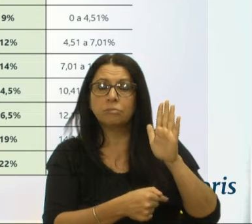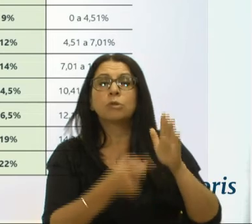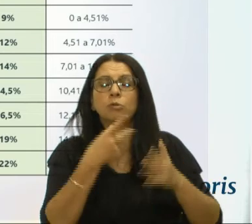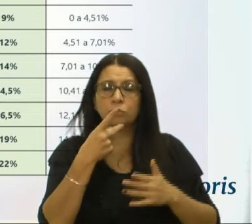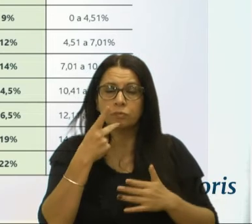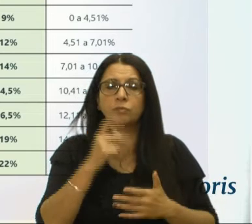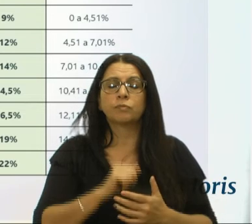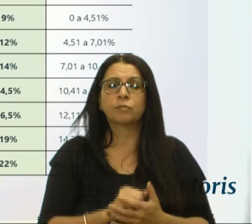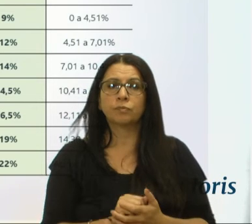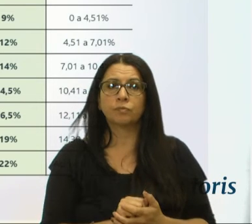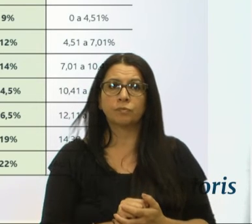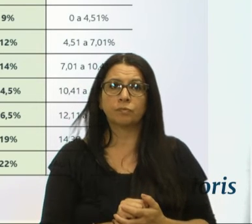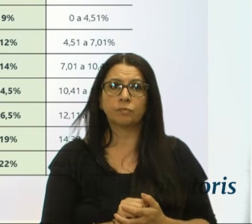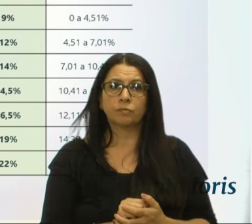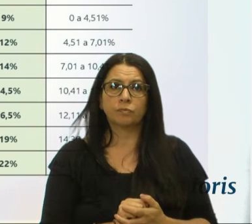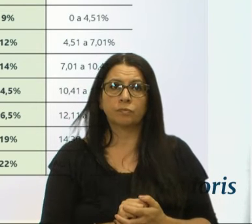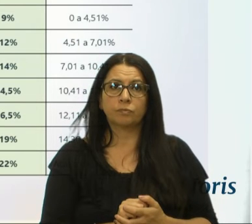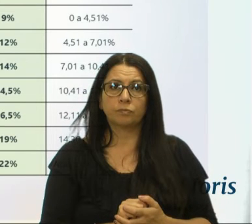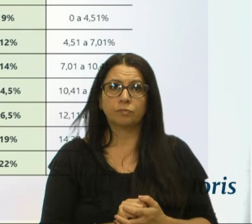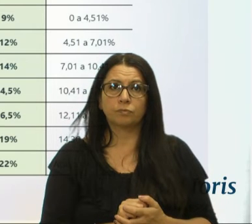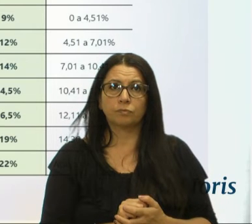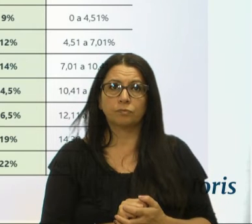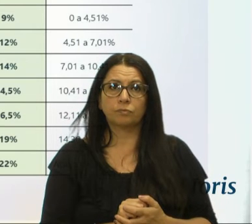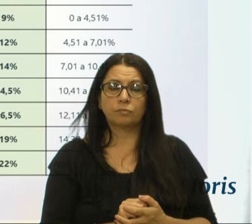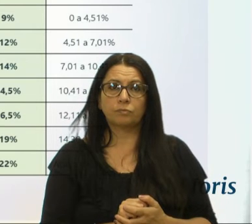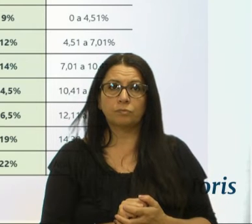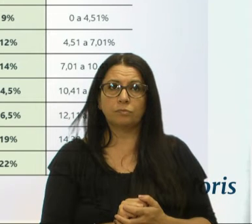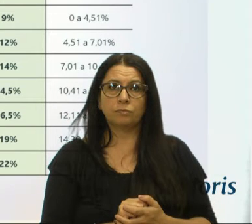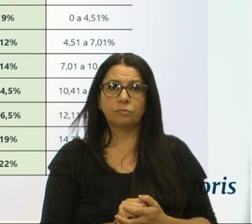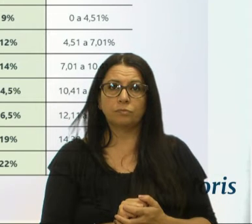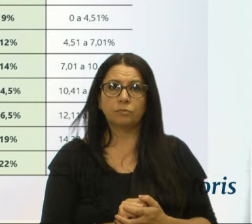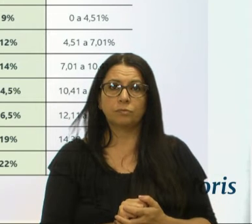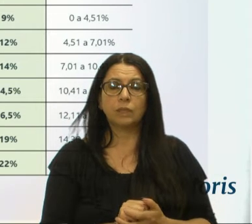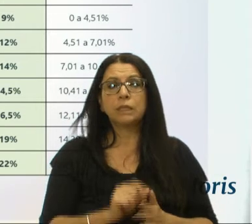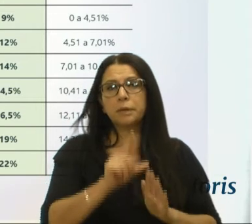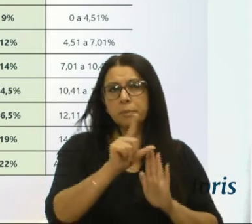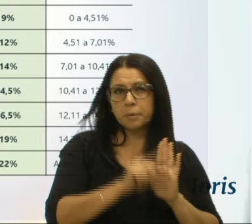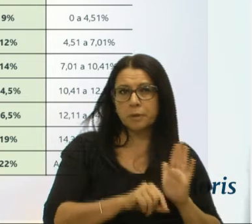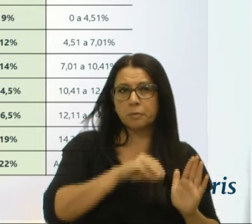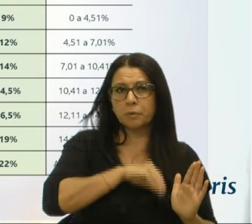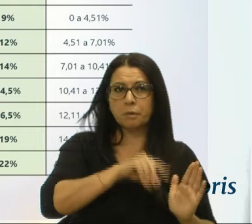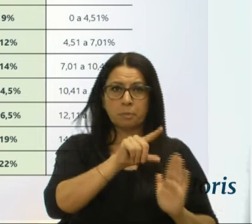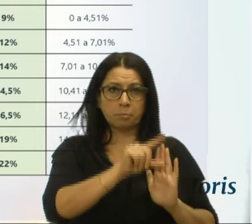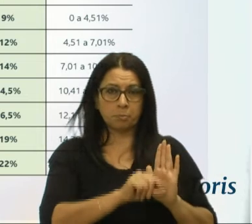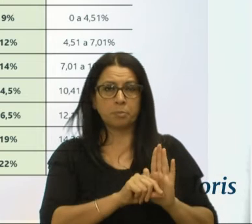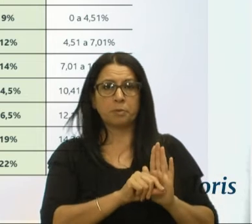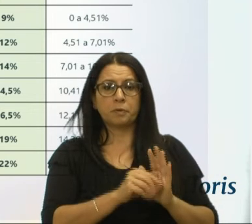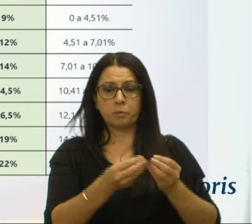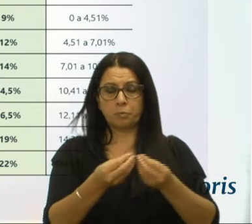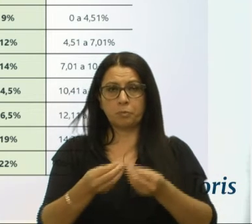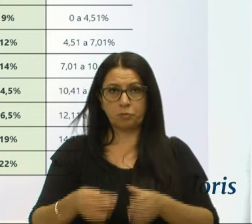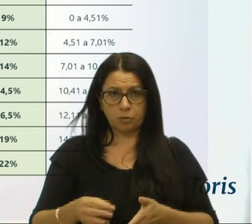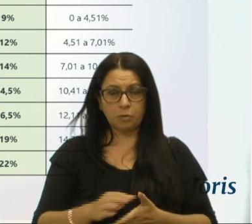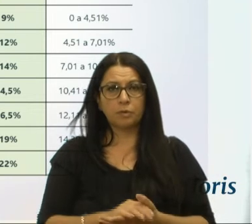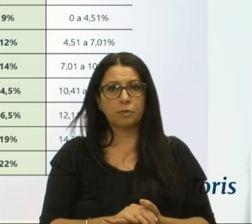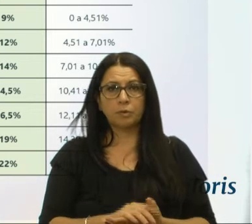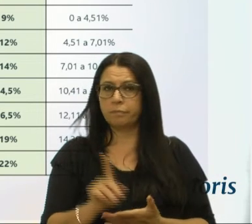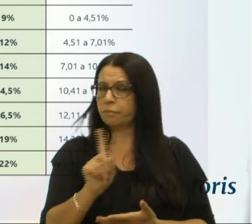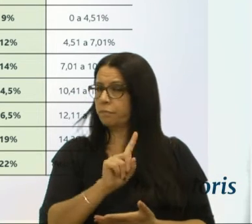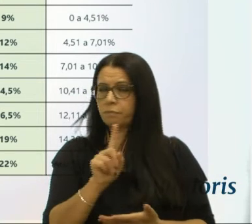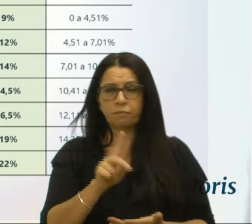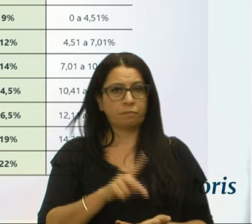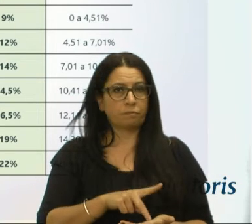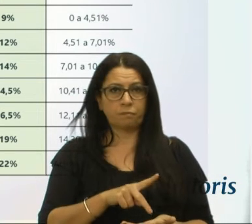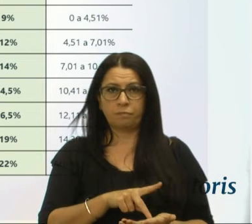diz que os menores, os que ganham menores salários foram prejudicados, não é